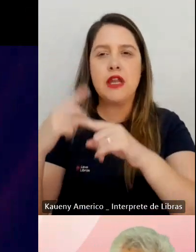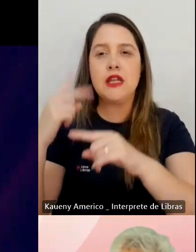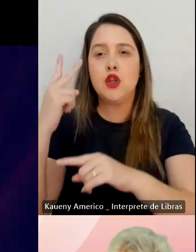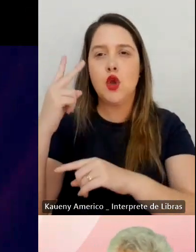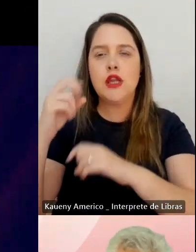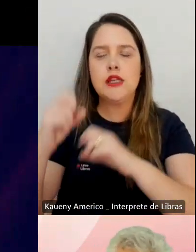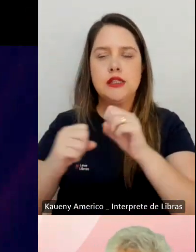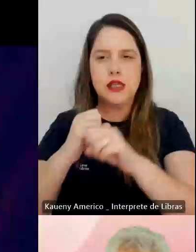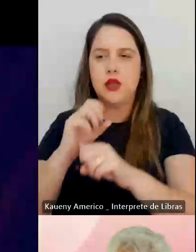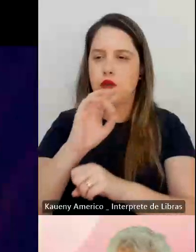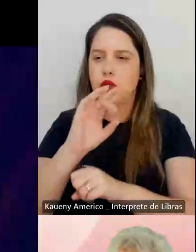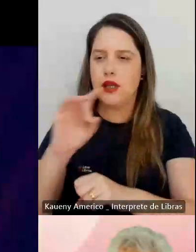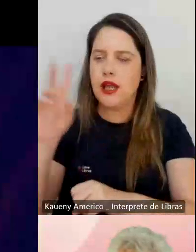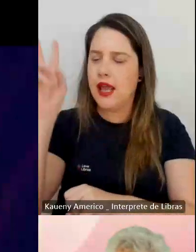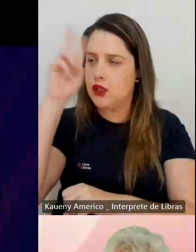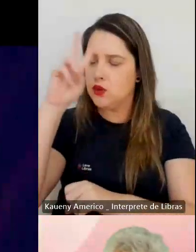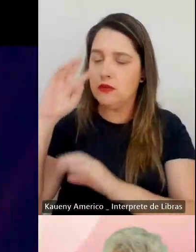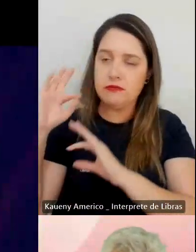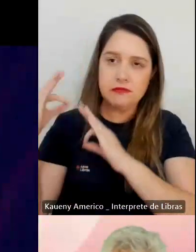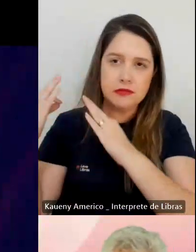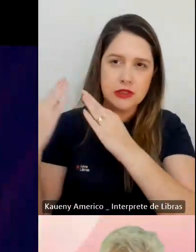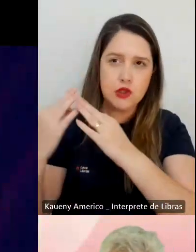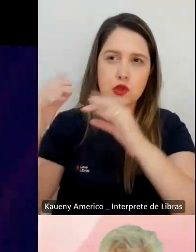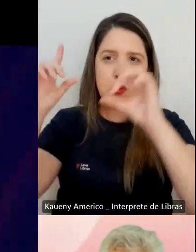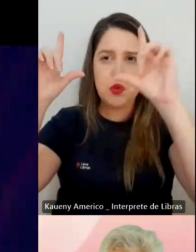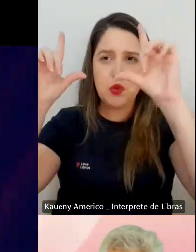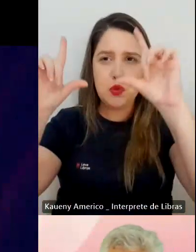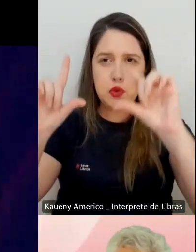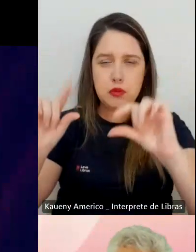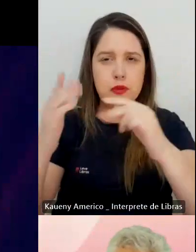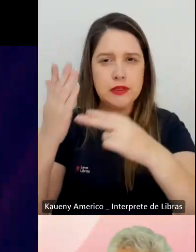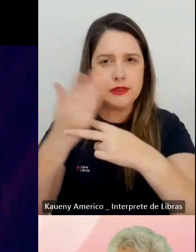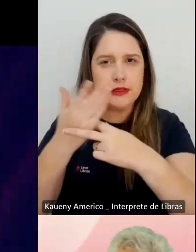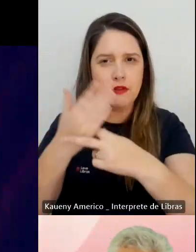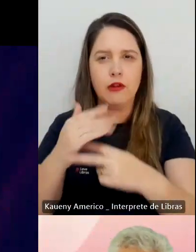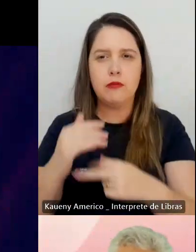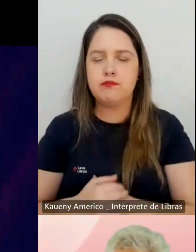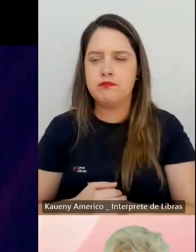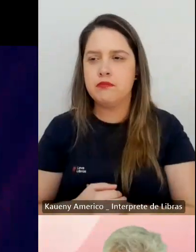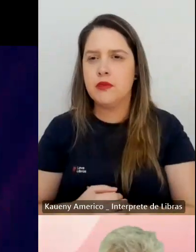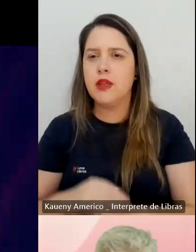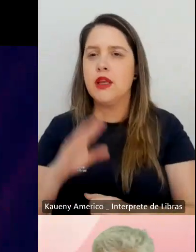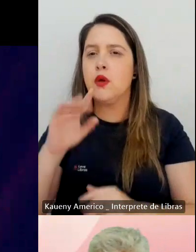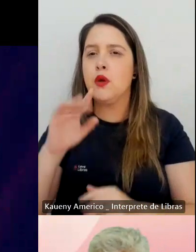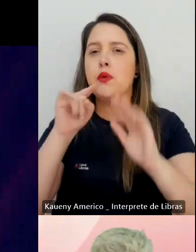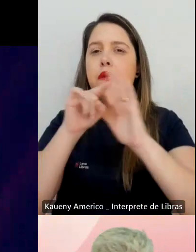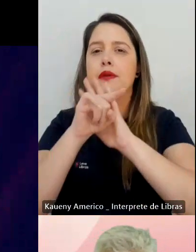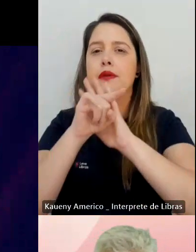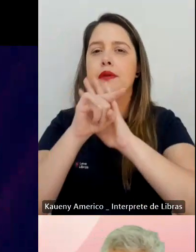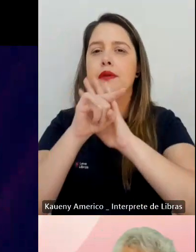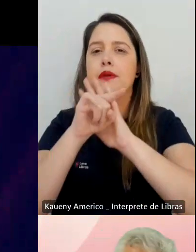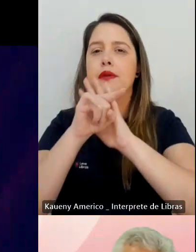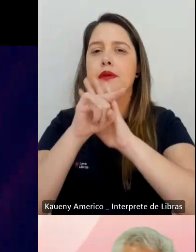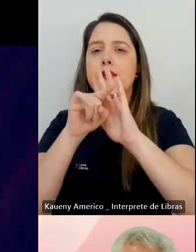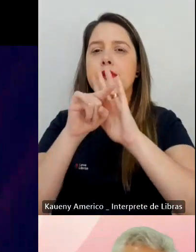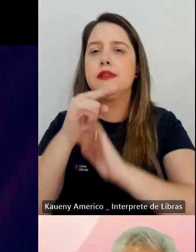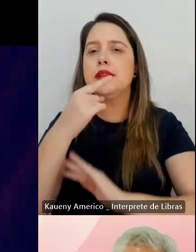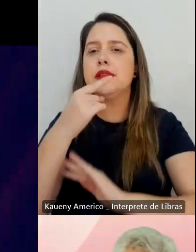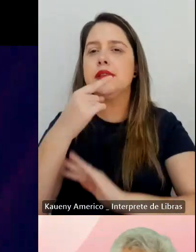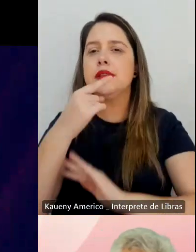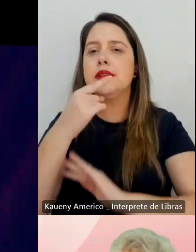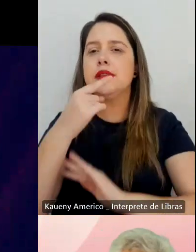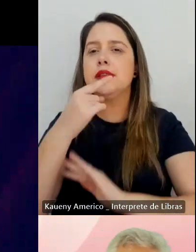história familiar, diminuir esse intervalo. Os exames de sangue, eu coloquei uma série de exames que a gente fala, não